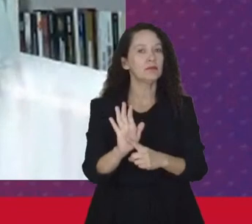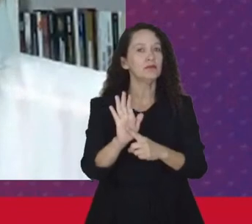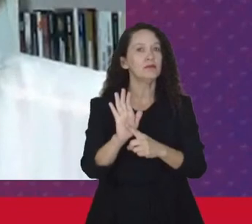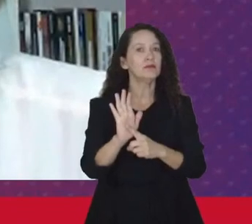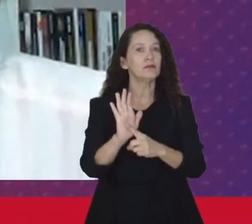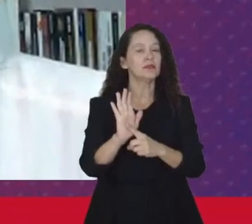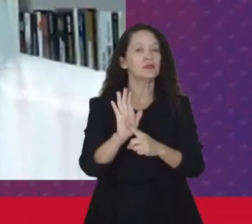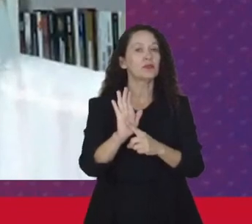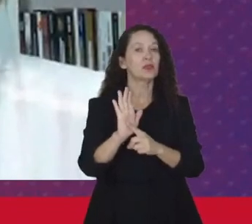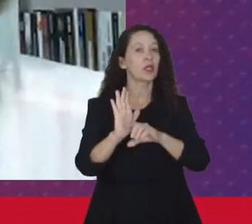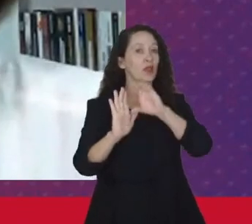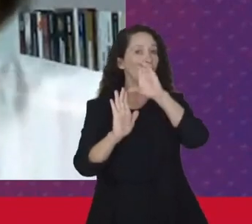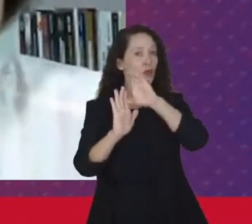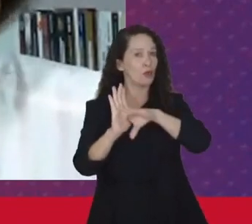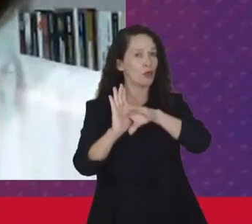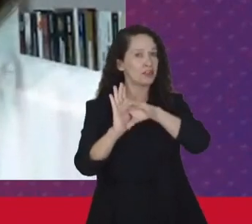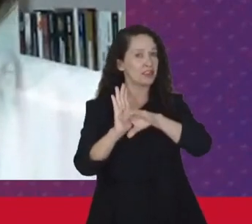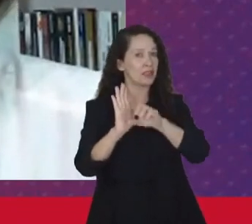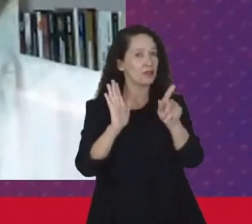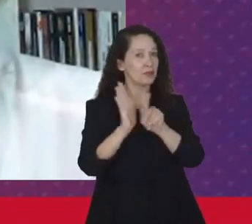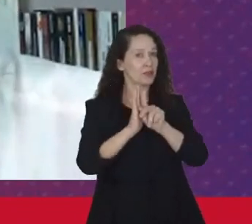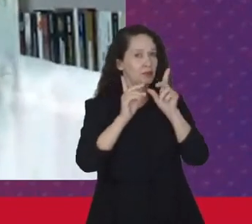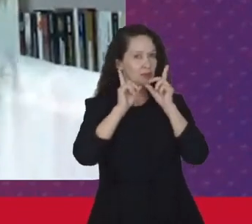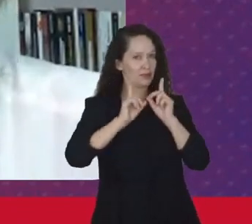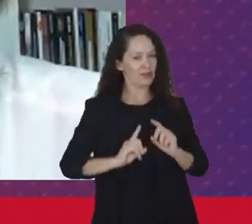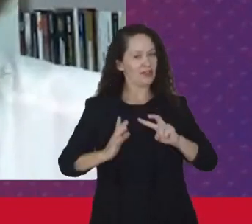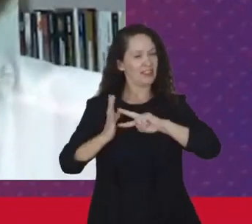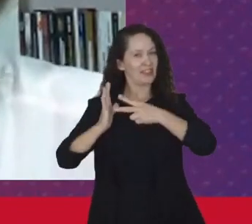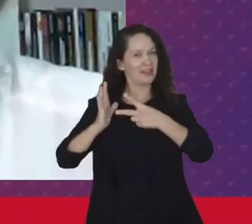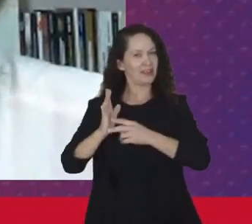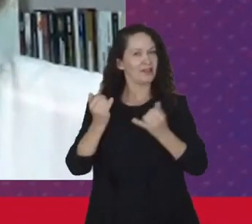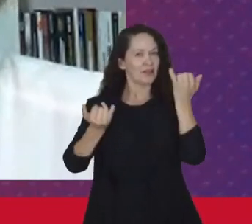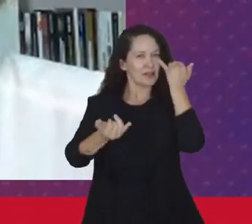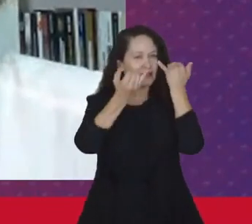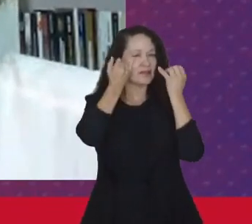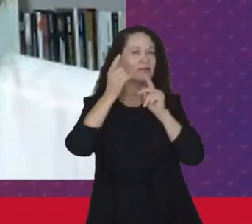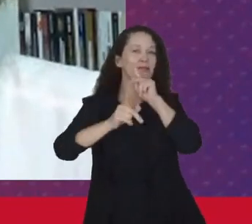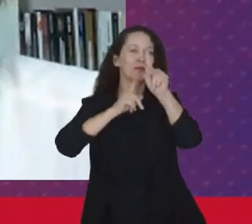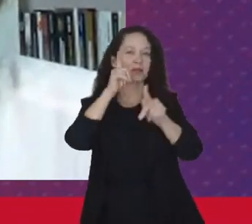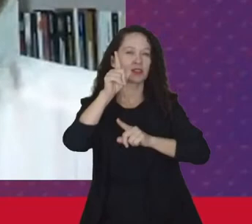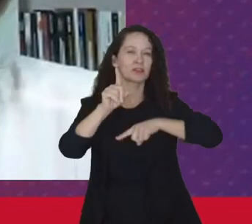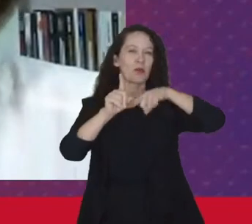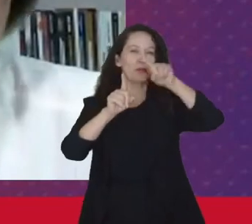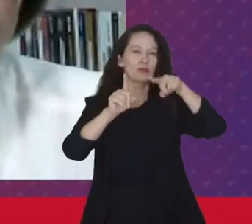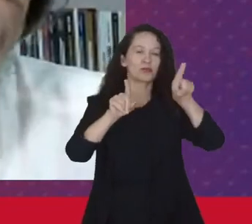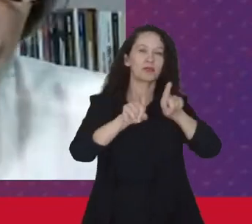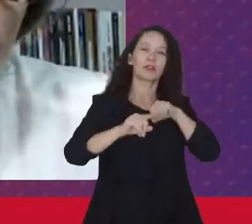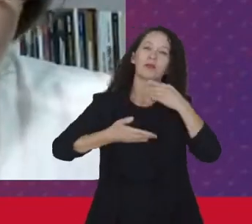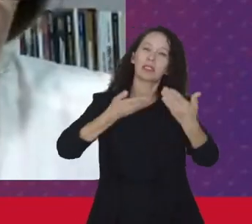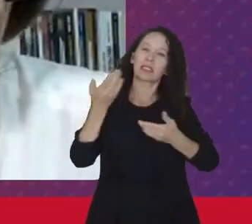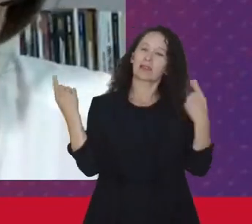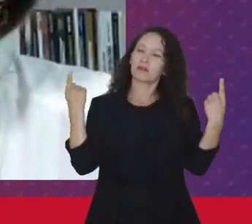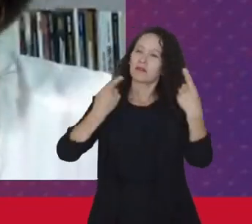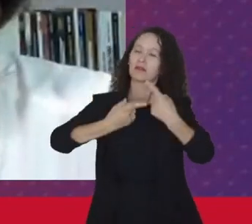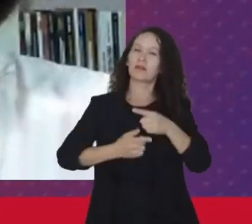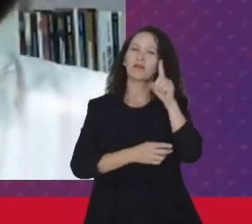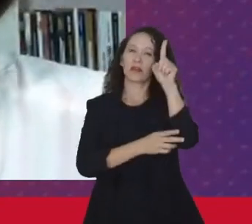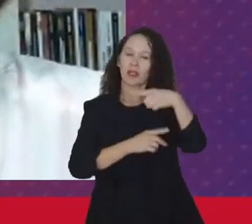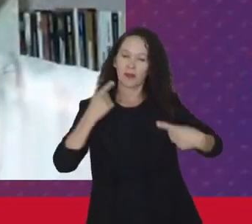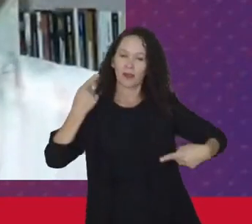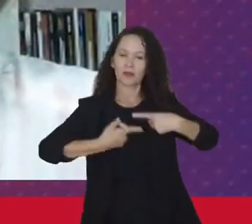o concepção de deficiência, dados populacionais, vamos tratar do desafio